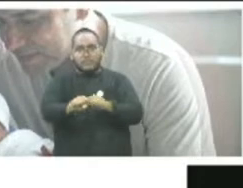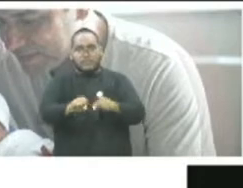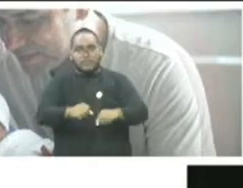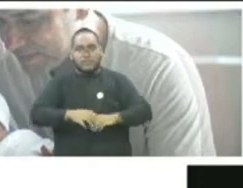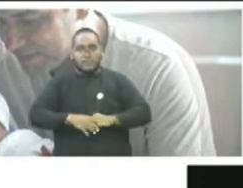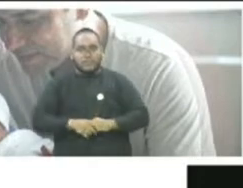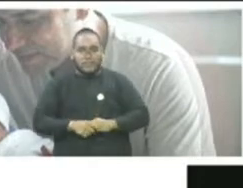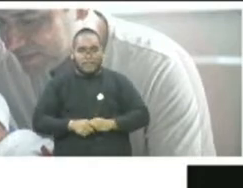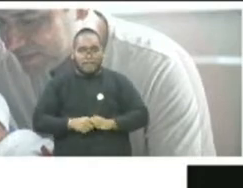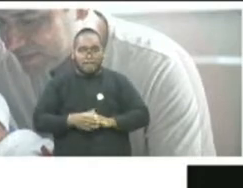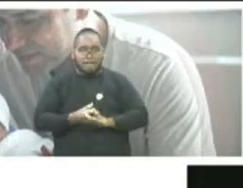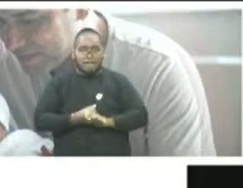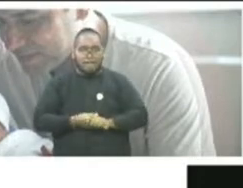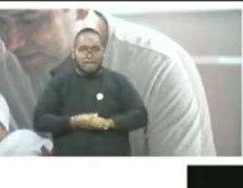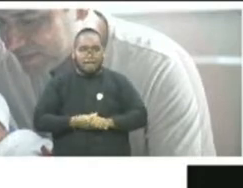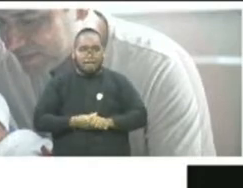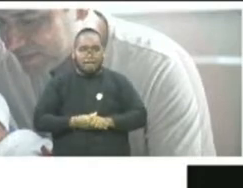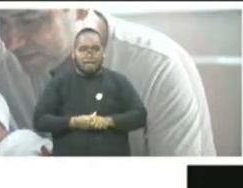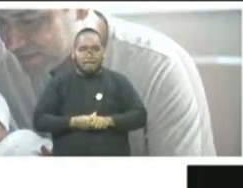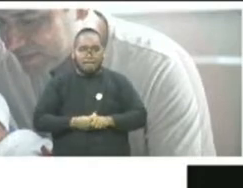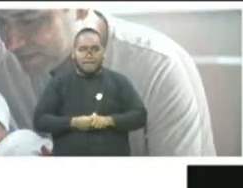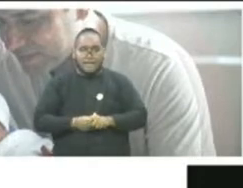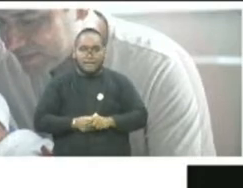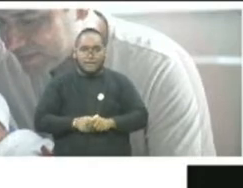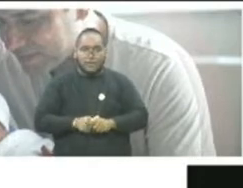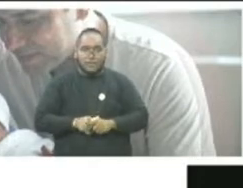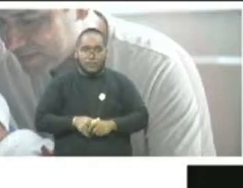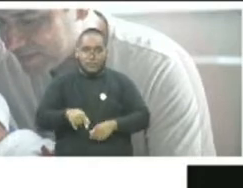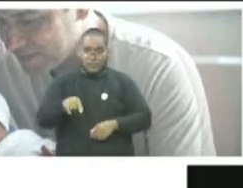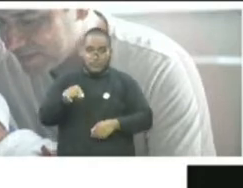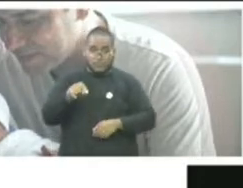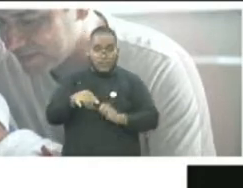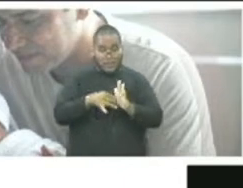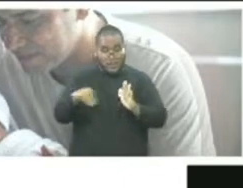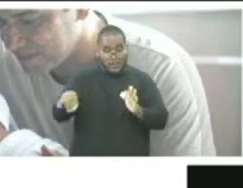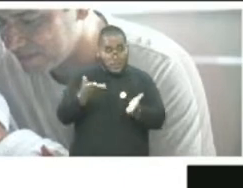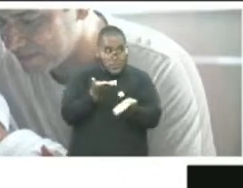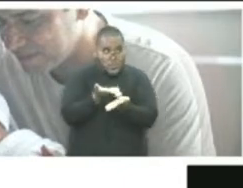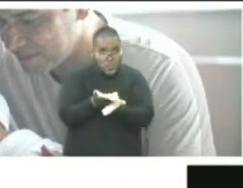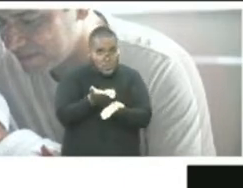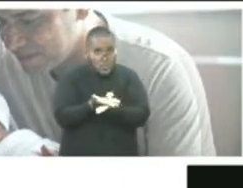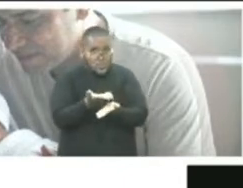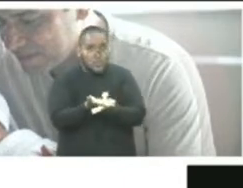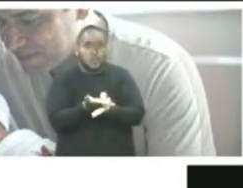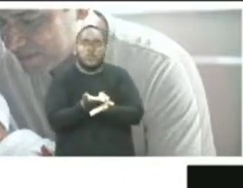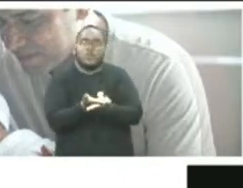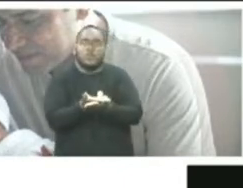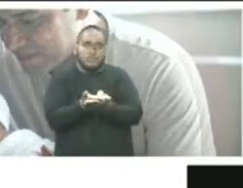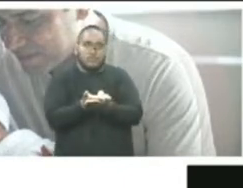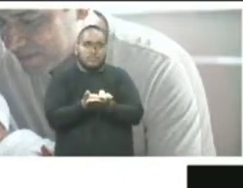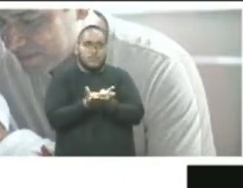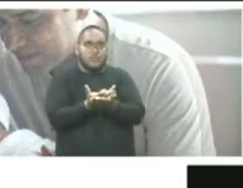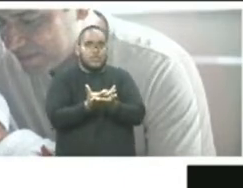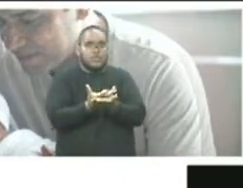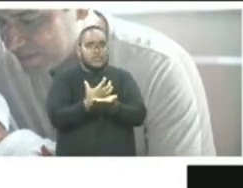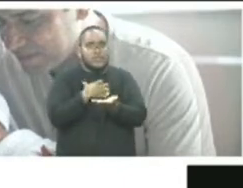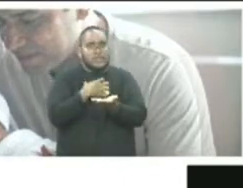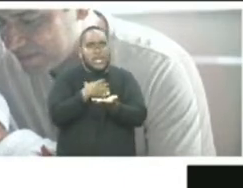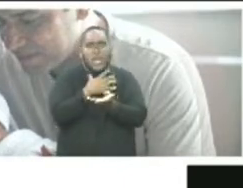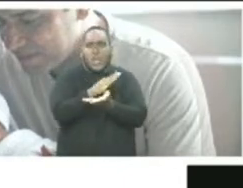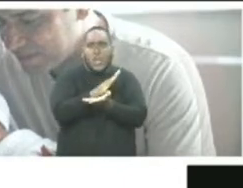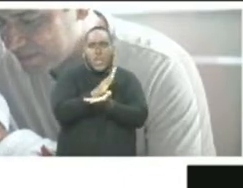Ele foi estudado em todas as suas formas e a gente tem hoje